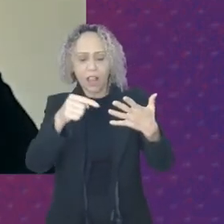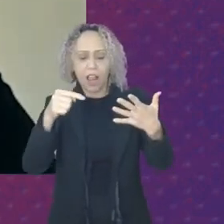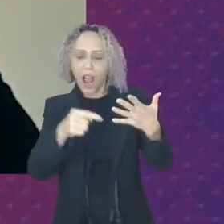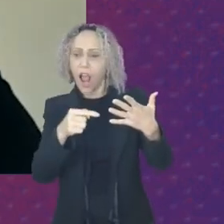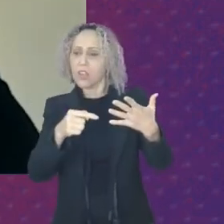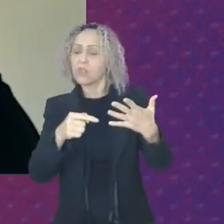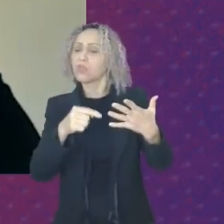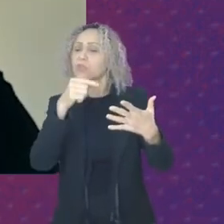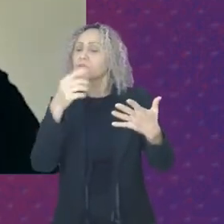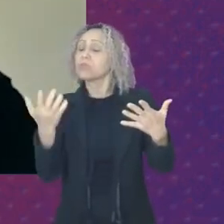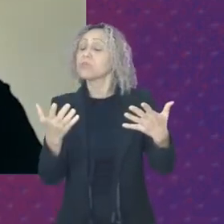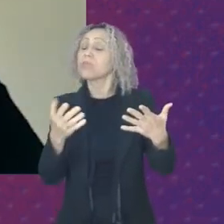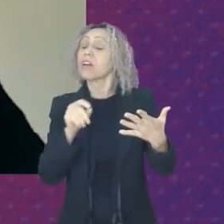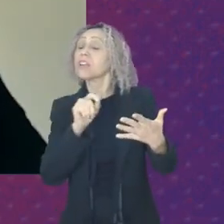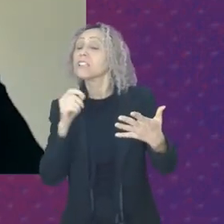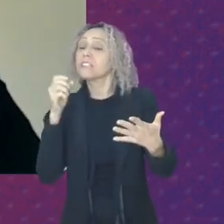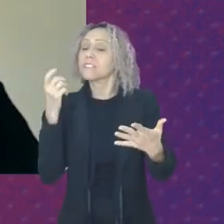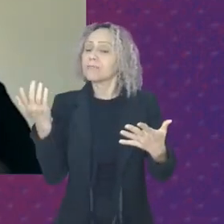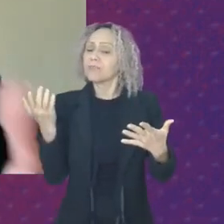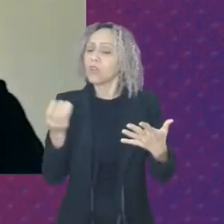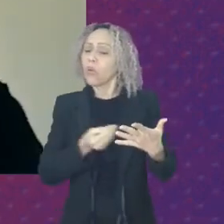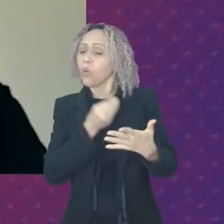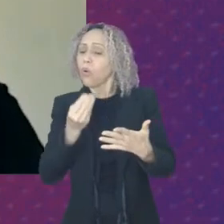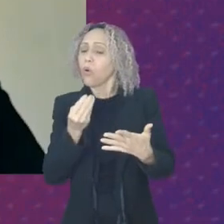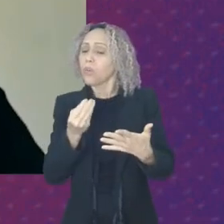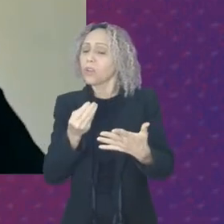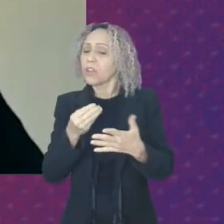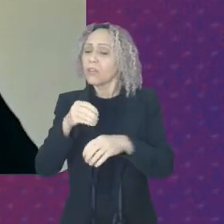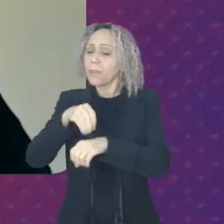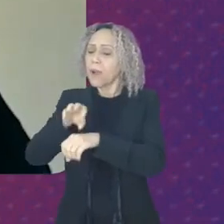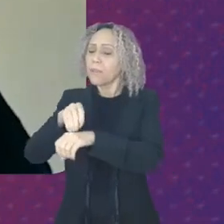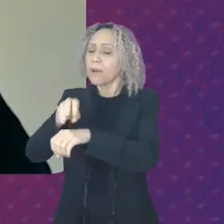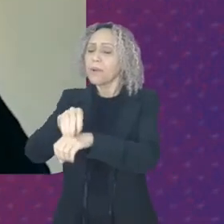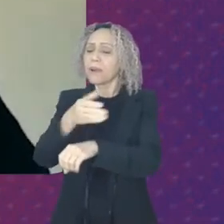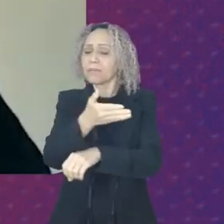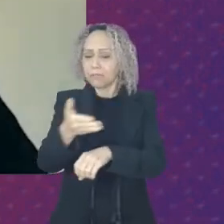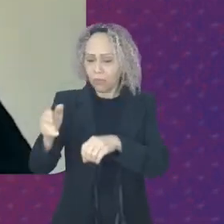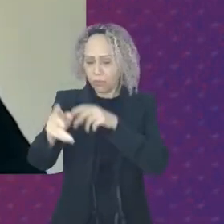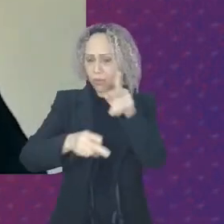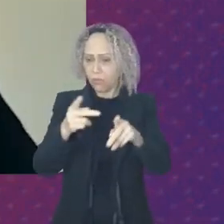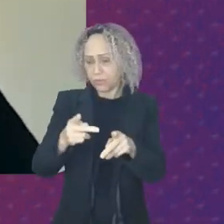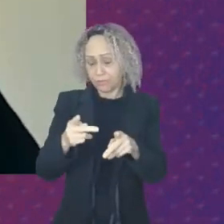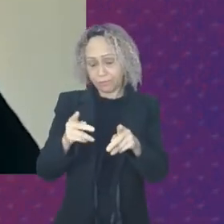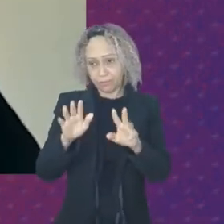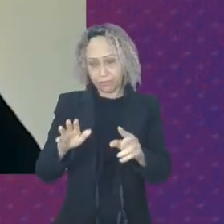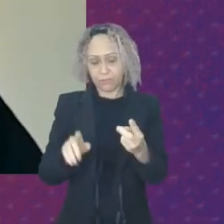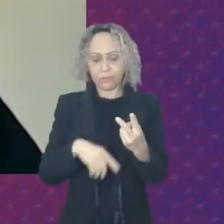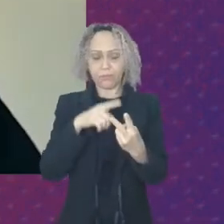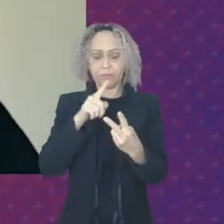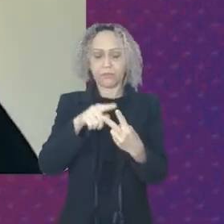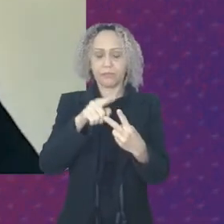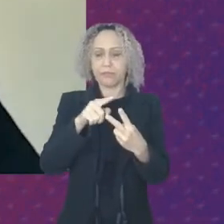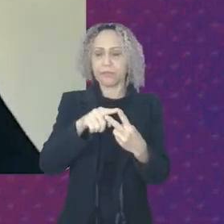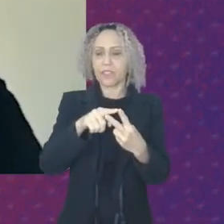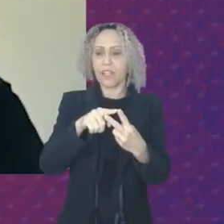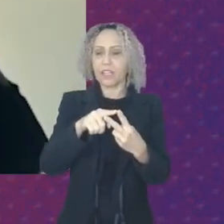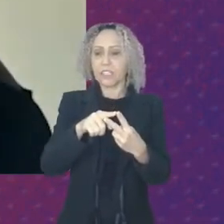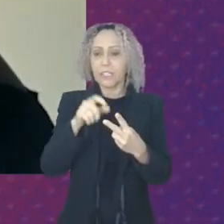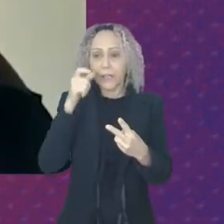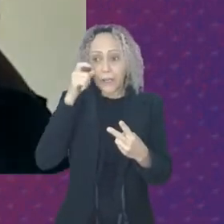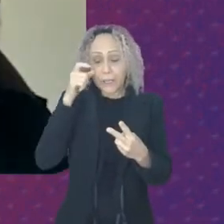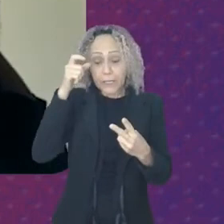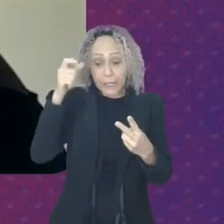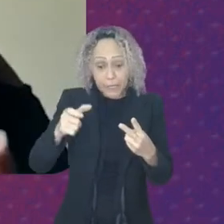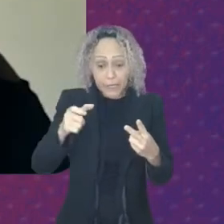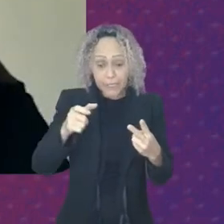nosso público. Principalmente porque existem dois tipos de pautas de interesse. o que é de interesse público e o que é de interesse